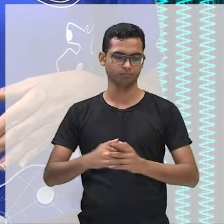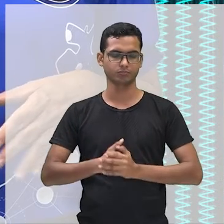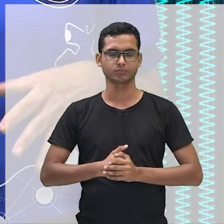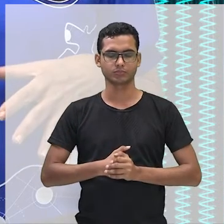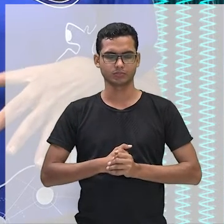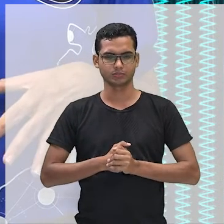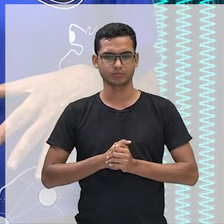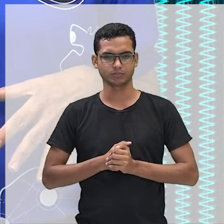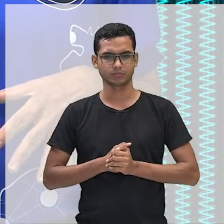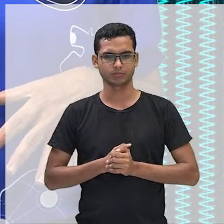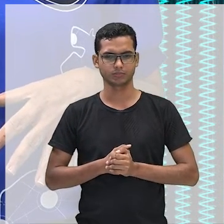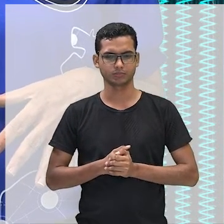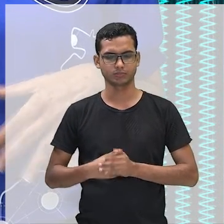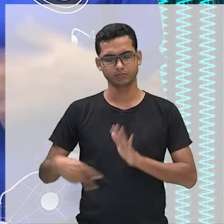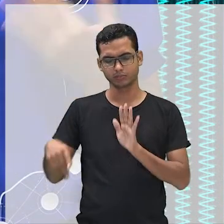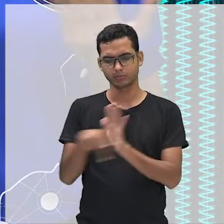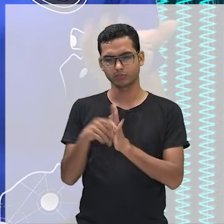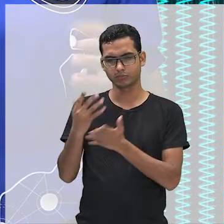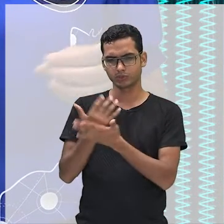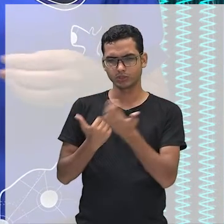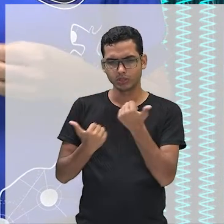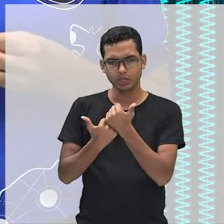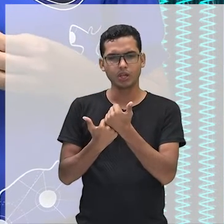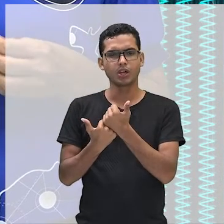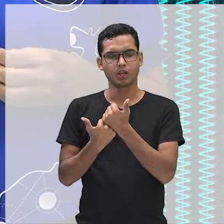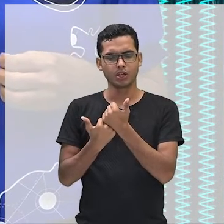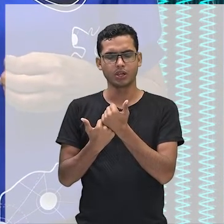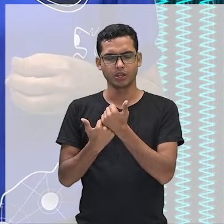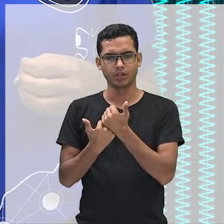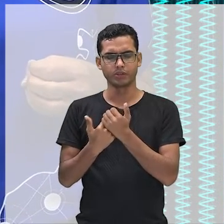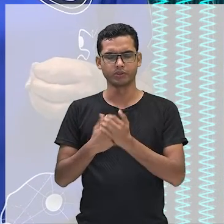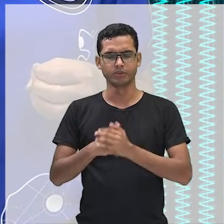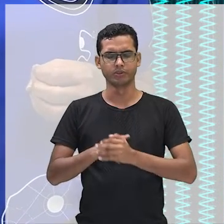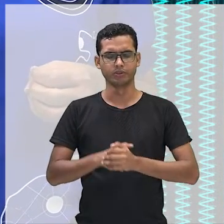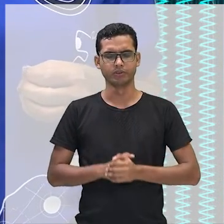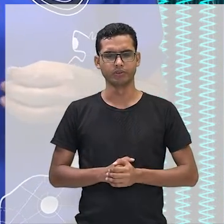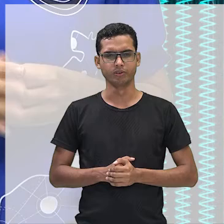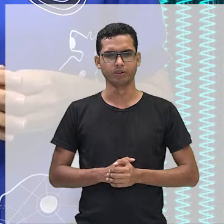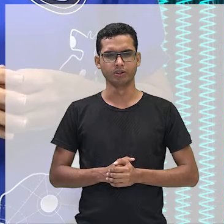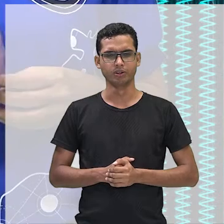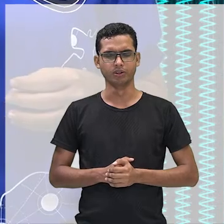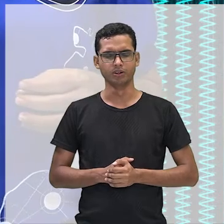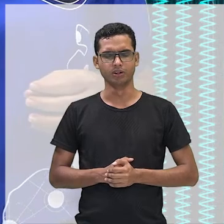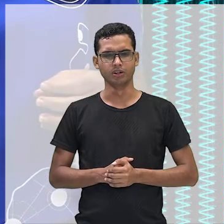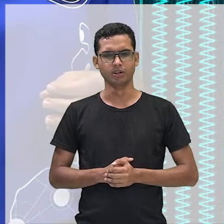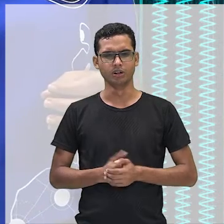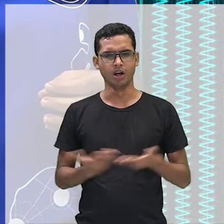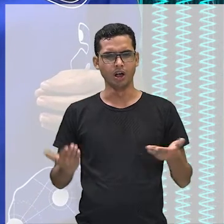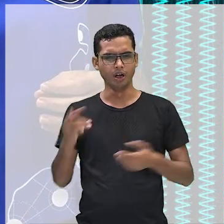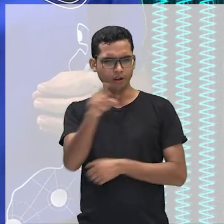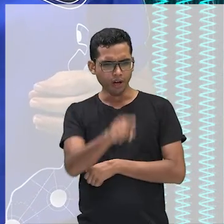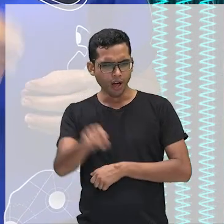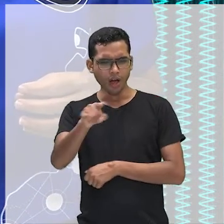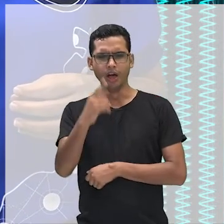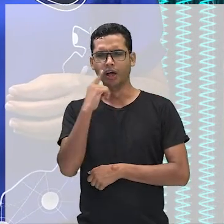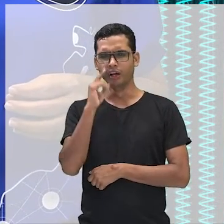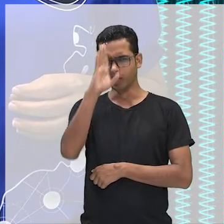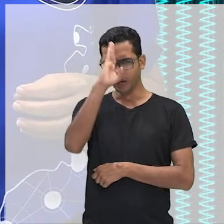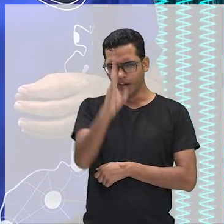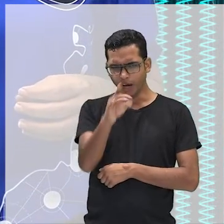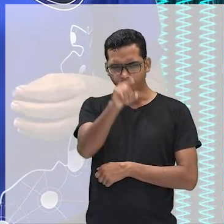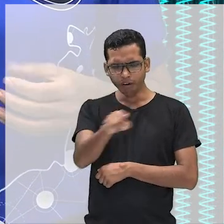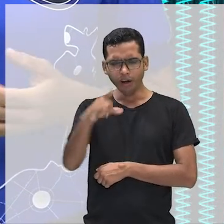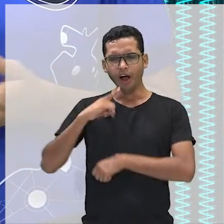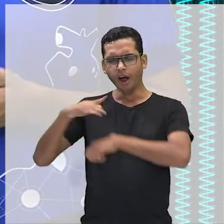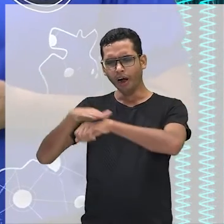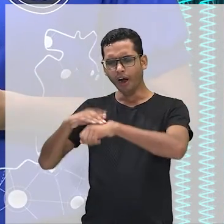está substituindo o nome ali, children, né? Crianças, no caso de vocês, as crianças, que eu estou falando direto com vocês.